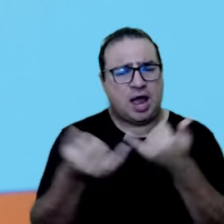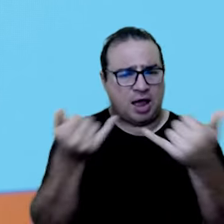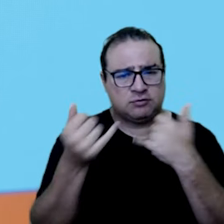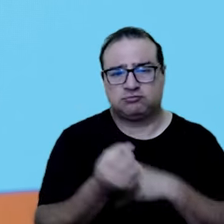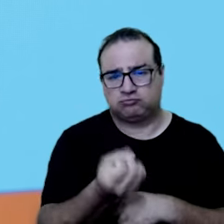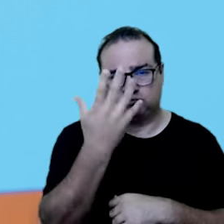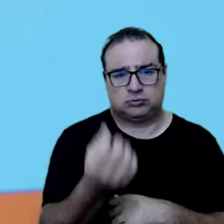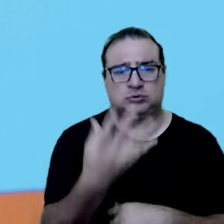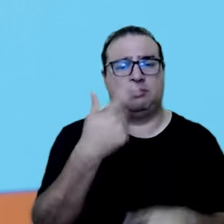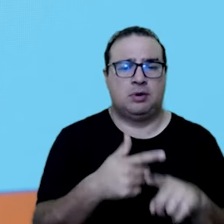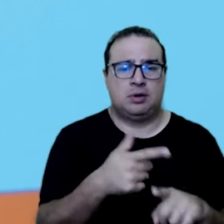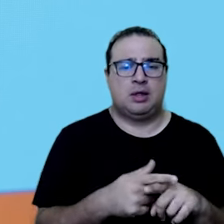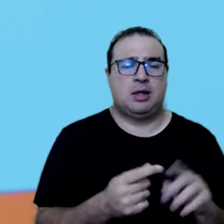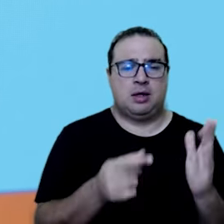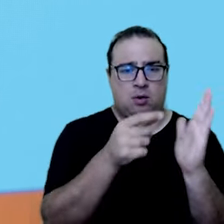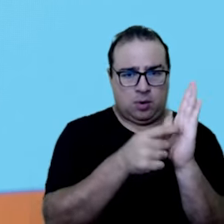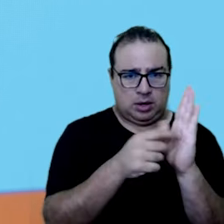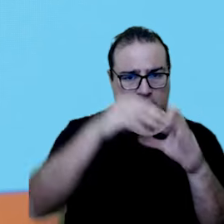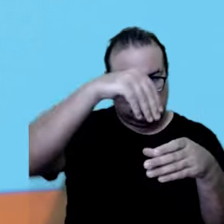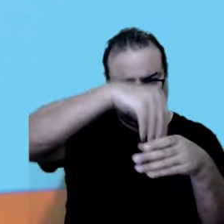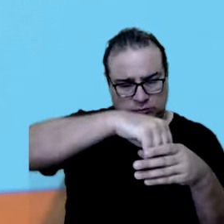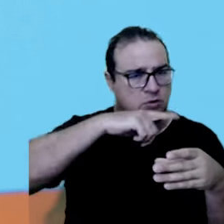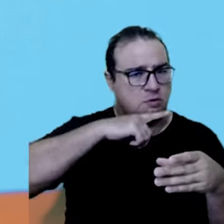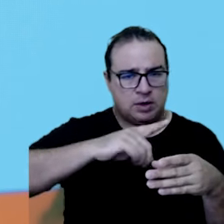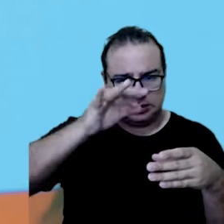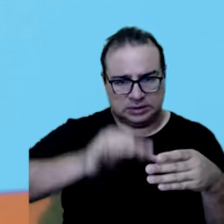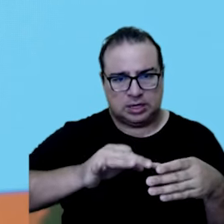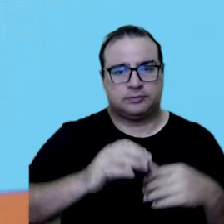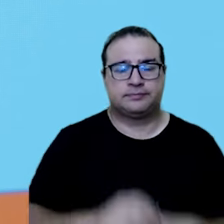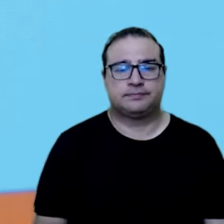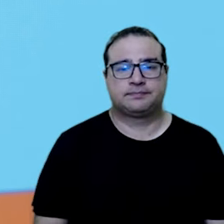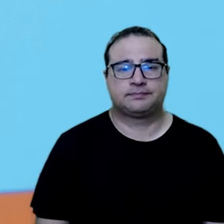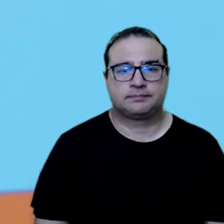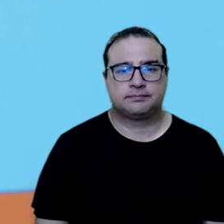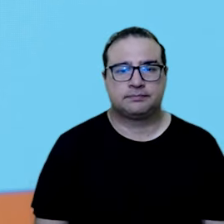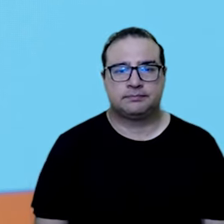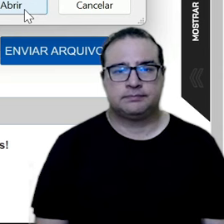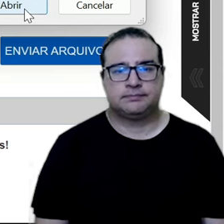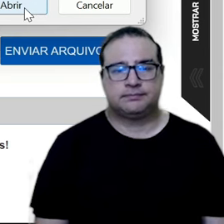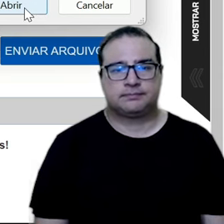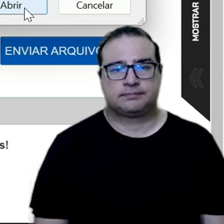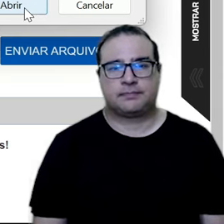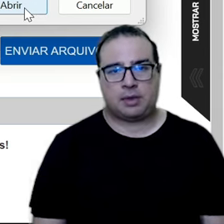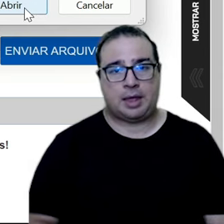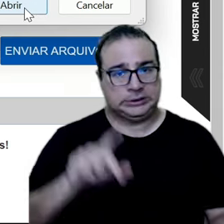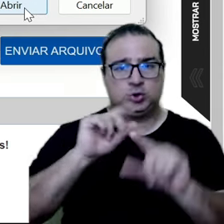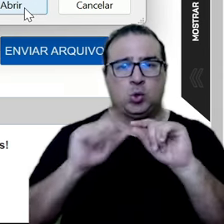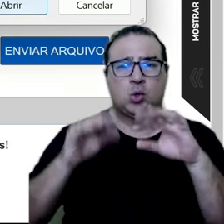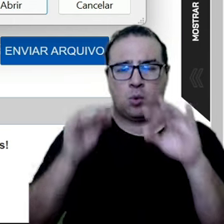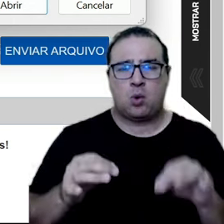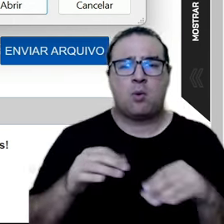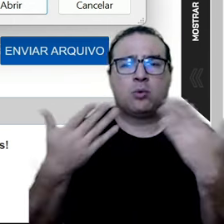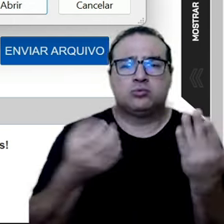aviso aqui ou seja porque o arquivo de certificado não é o arquivo correto né então aí eu seleciono